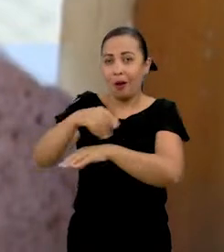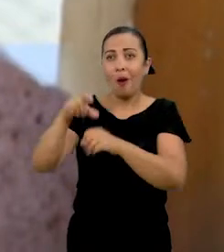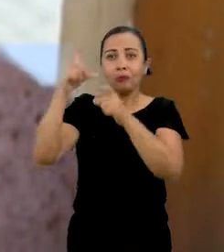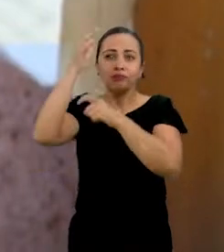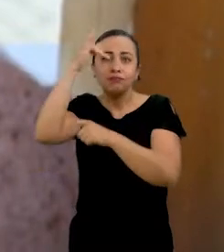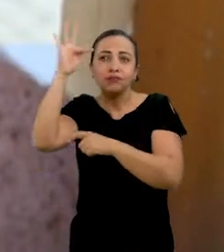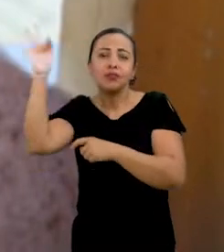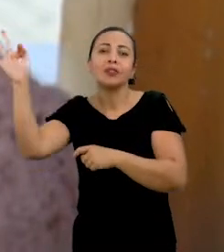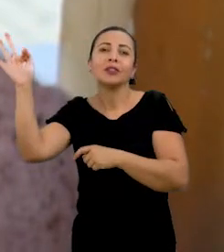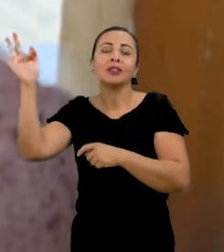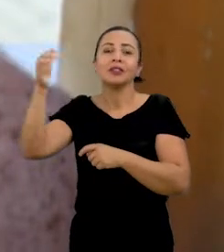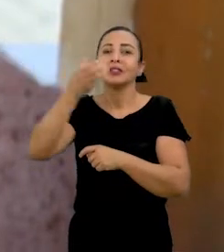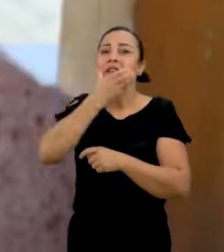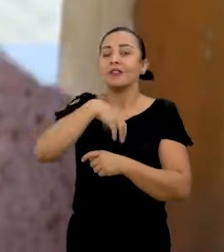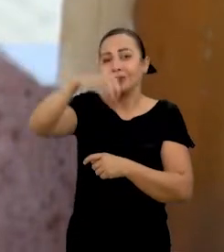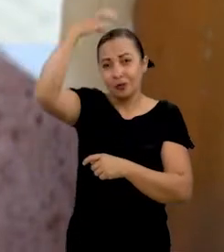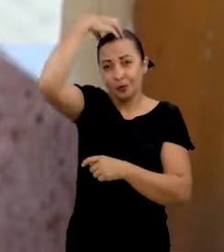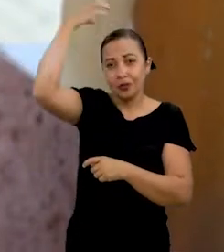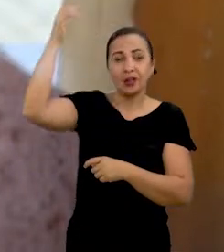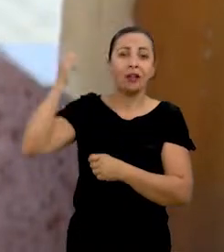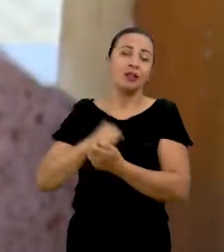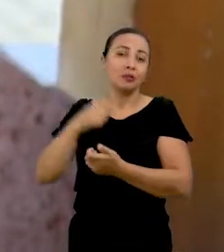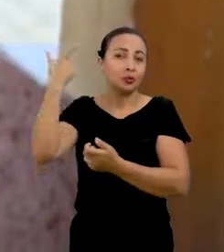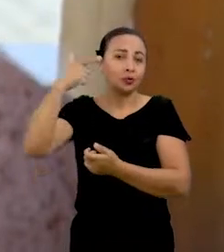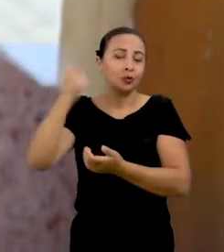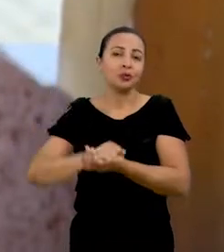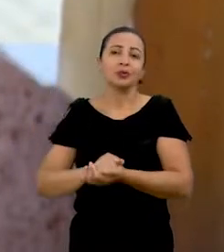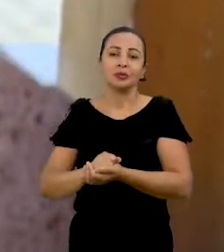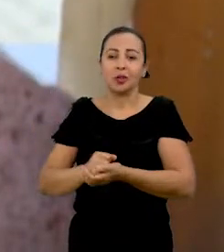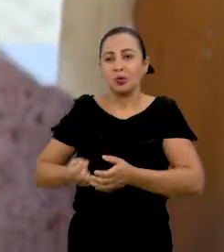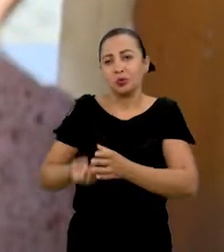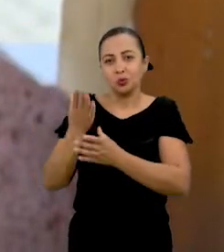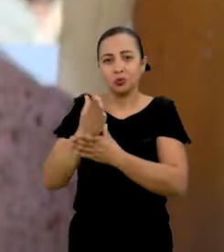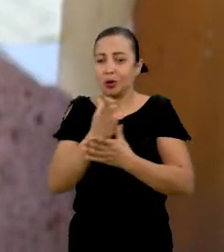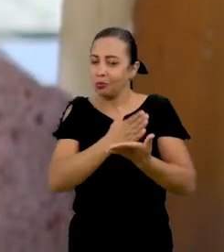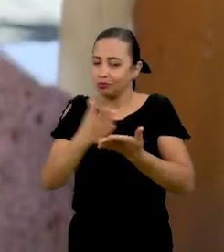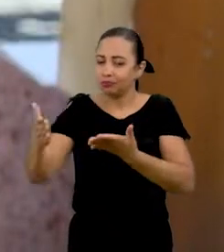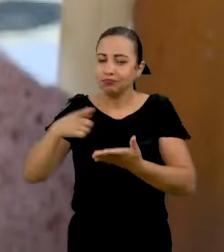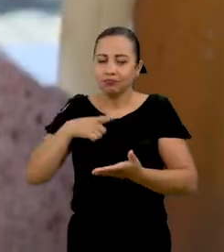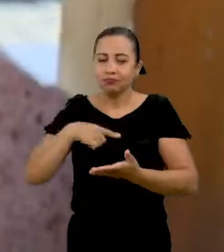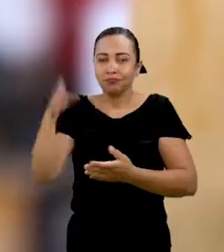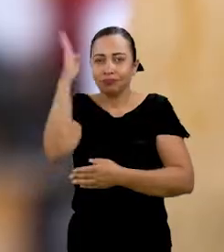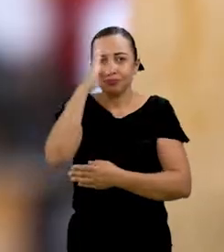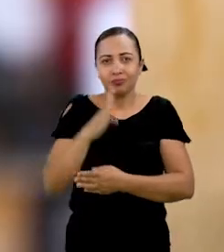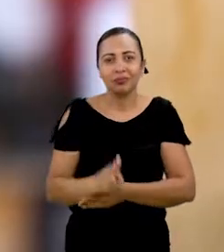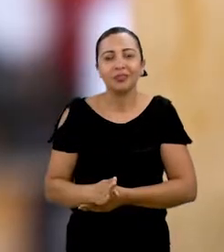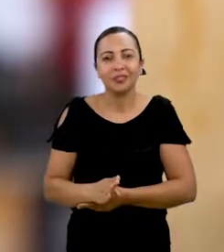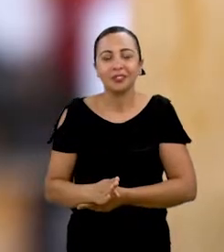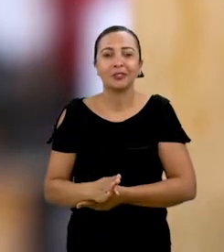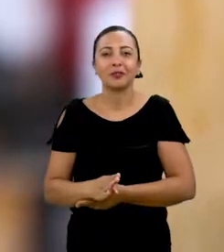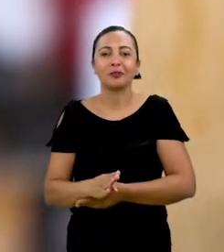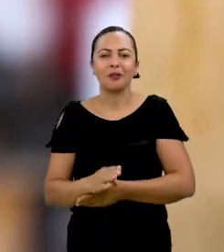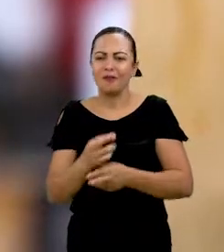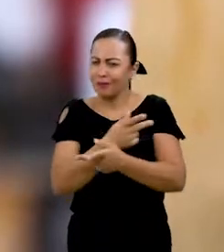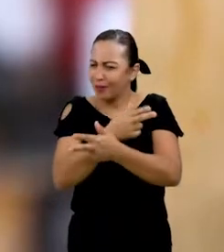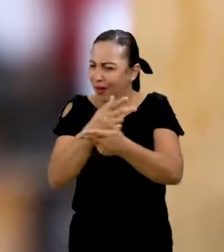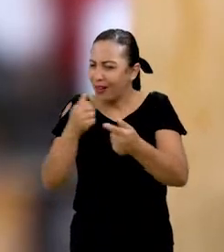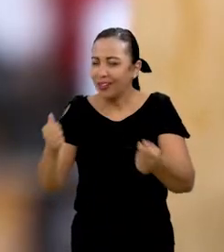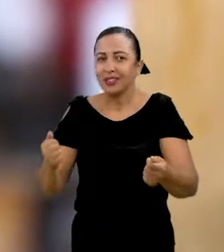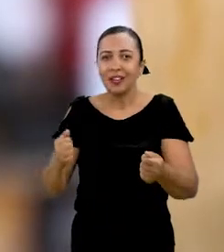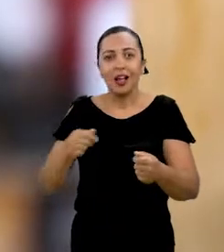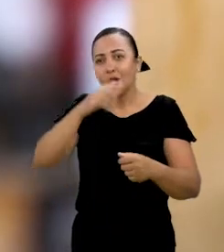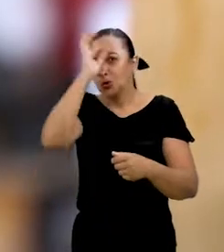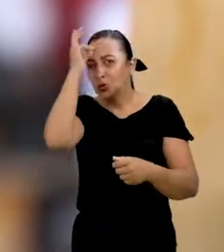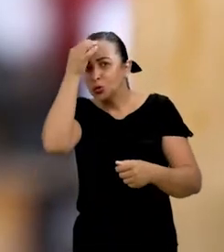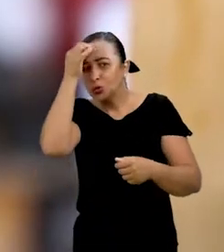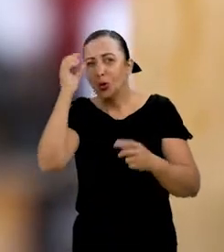para o Brasil pelas mãos de Dom Pedro II, começamos a ter fotógrafos itinerantes, e a partir daí, não só